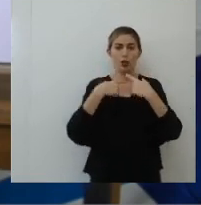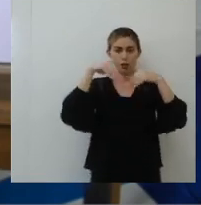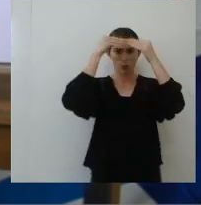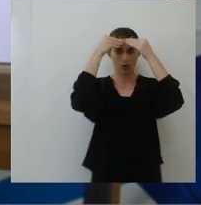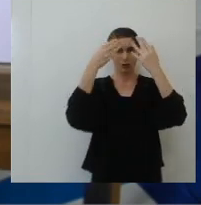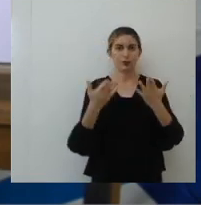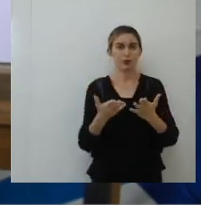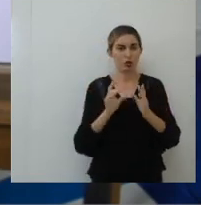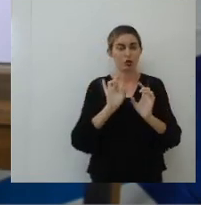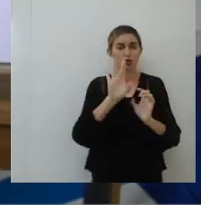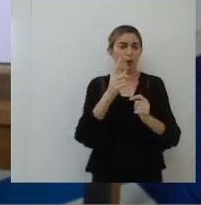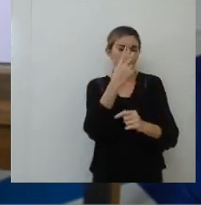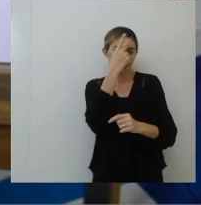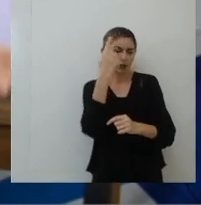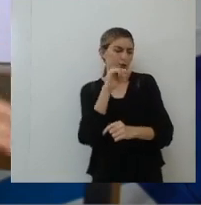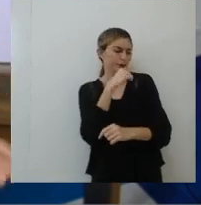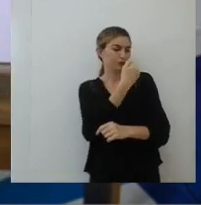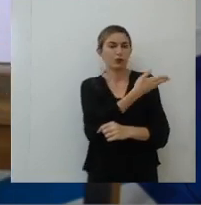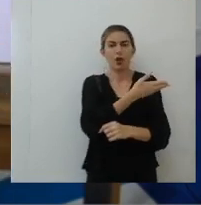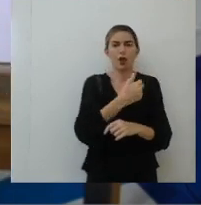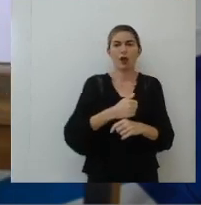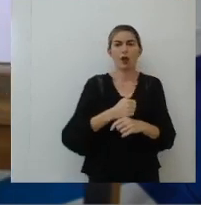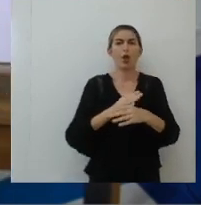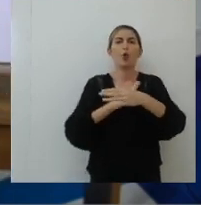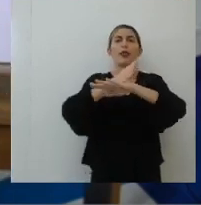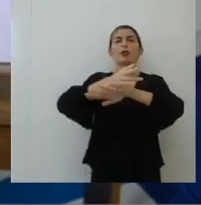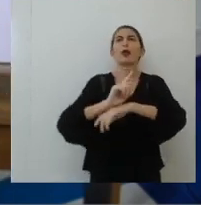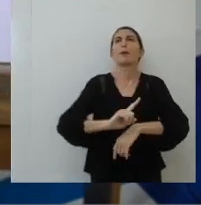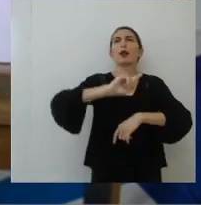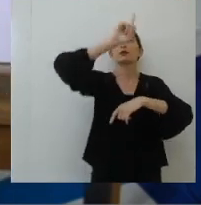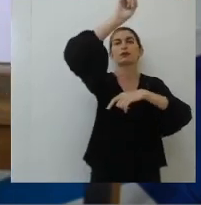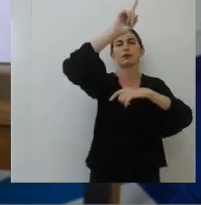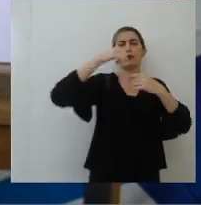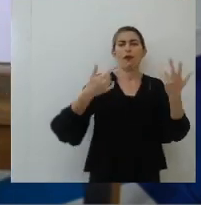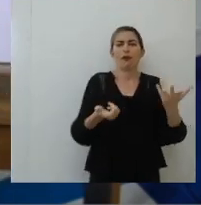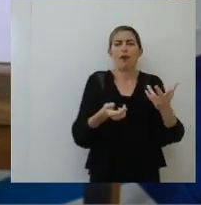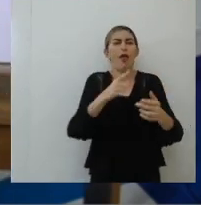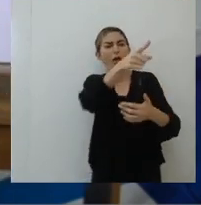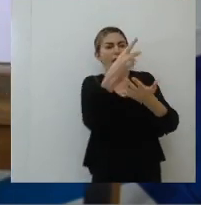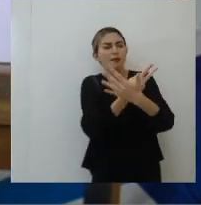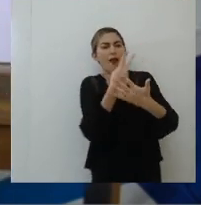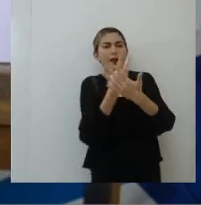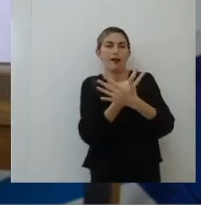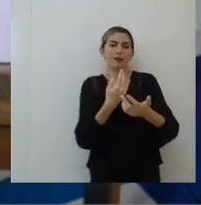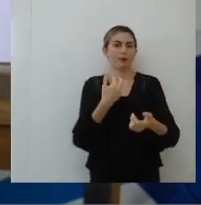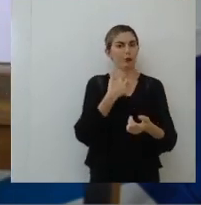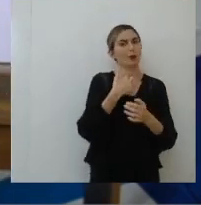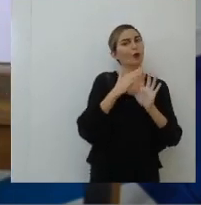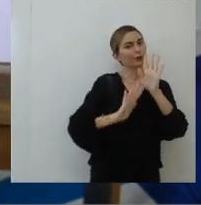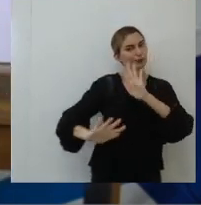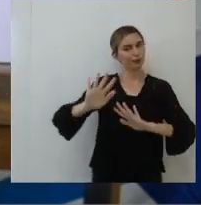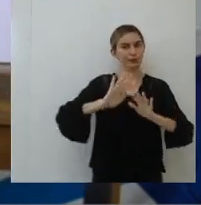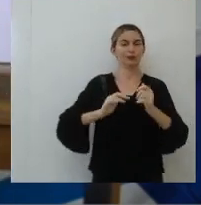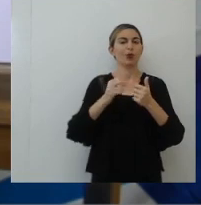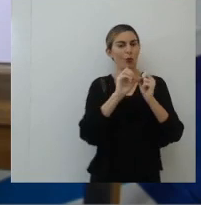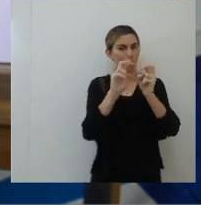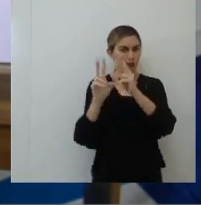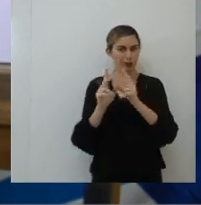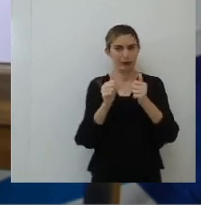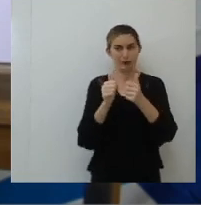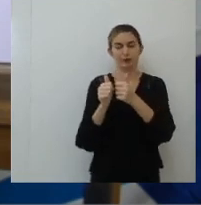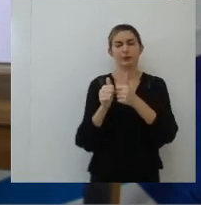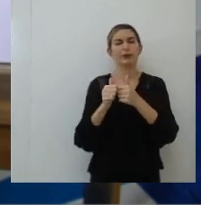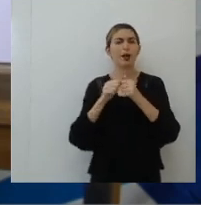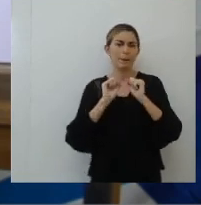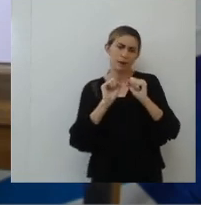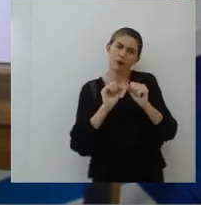não é que alguém está do seu lado dizendo que entrou para cima que você vai falar, ei, tá errado. Não existe isso, né? Pelo amor de Deus, ok? Você pode